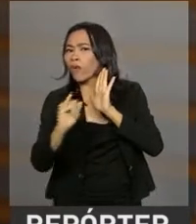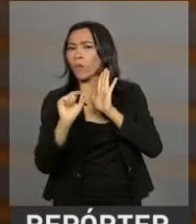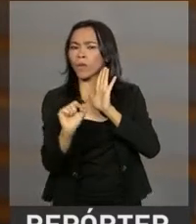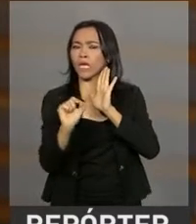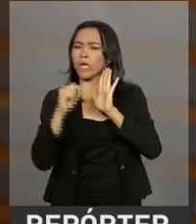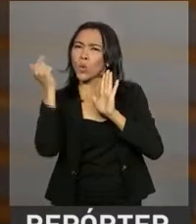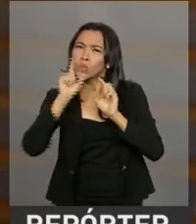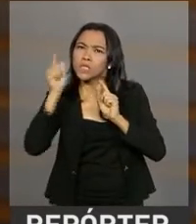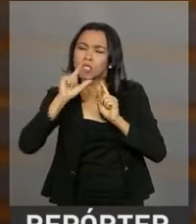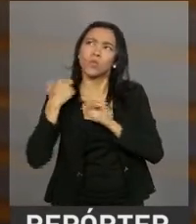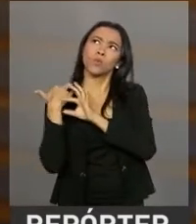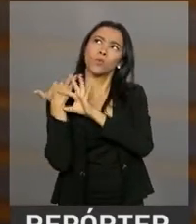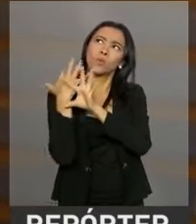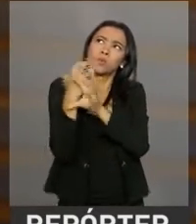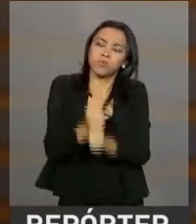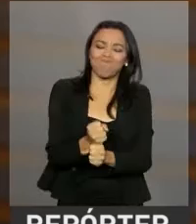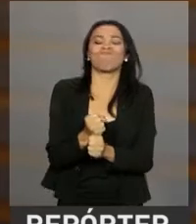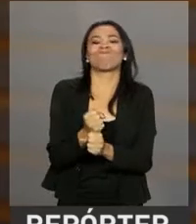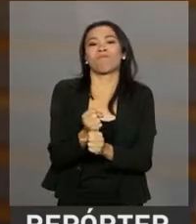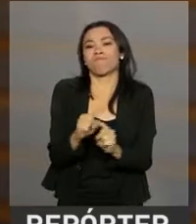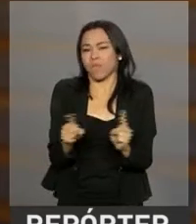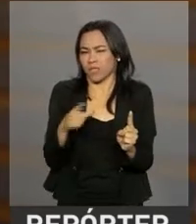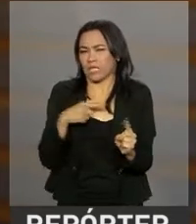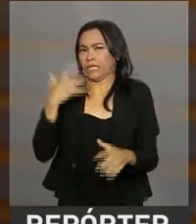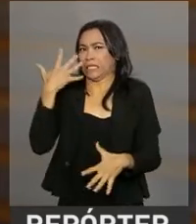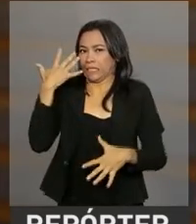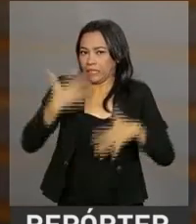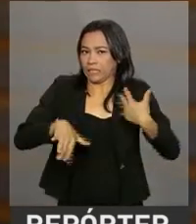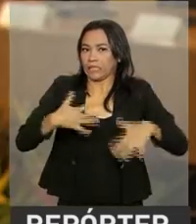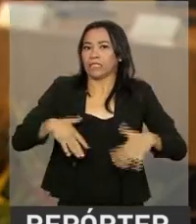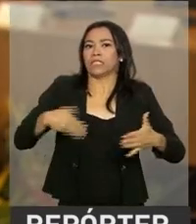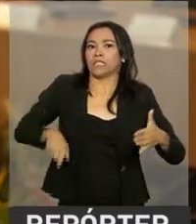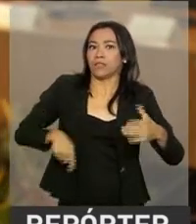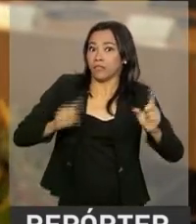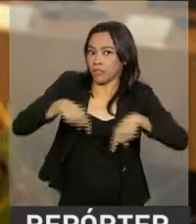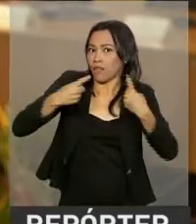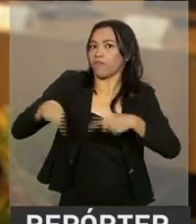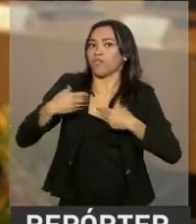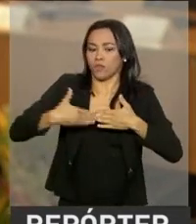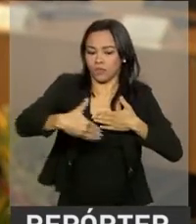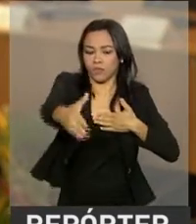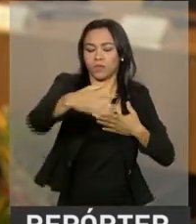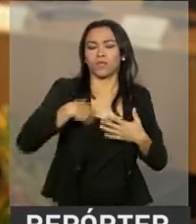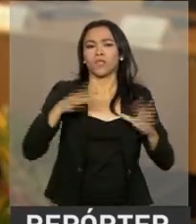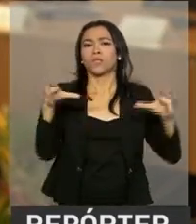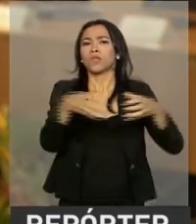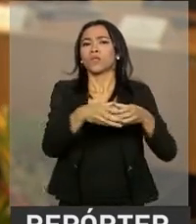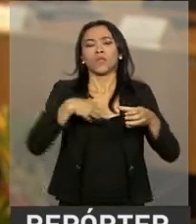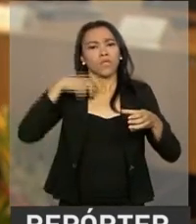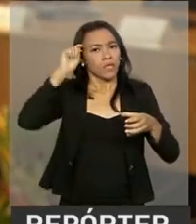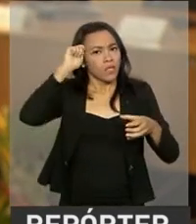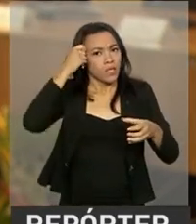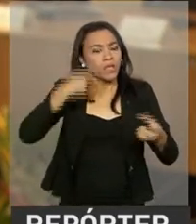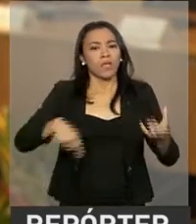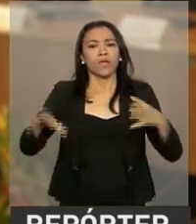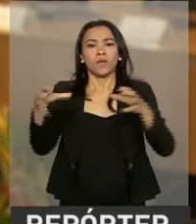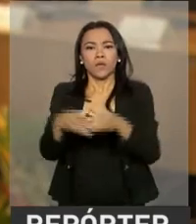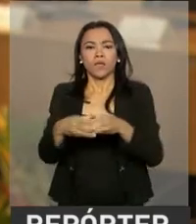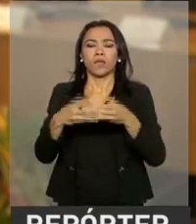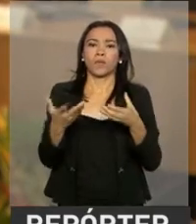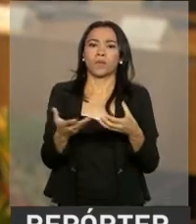avanços conquistados nos últimos anos ainda existem desafios pela frente quilombolas ribeirinhos ciganos